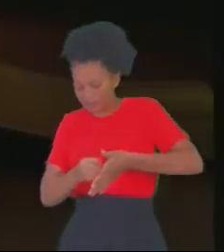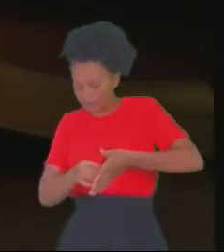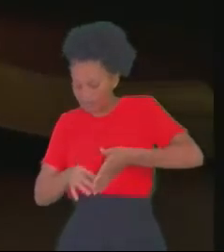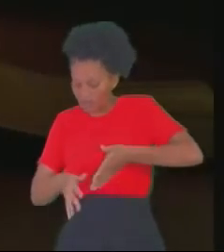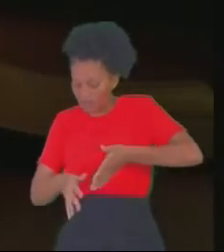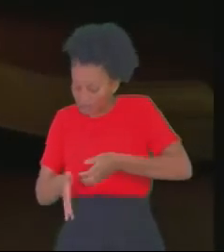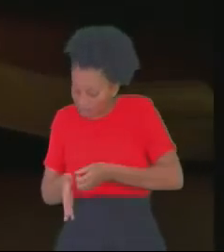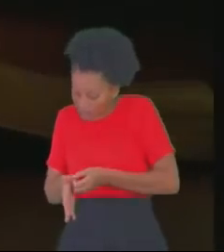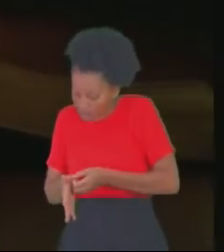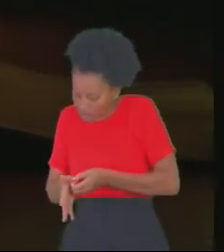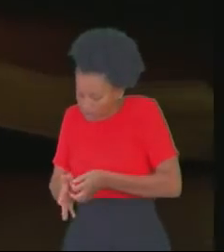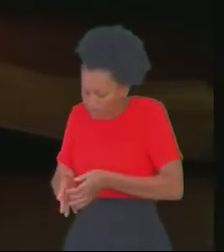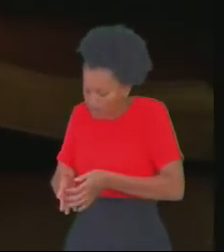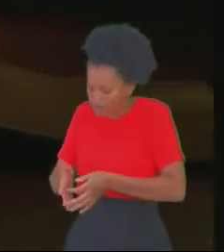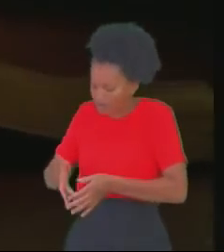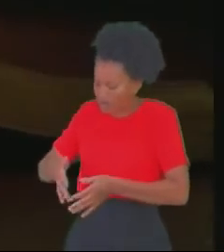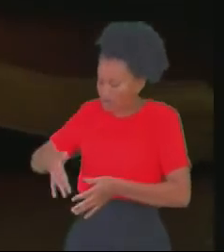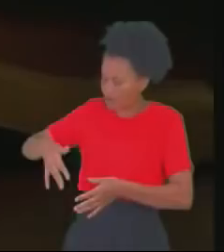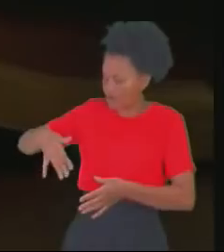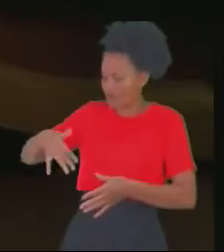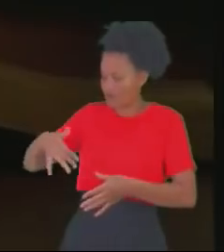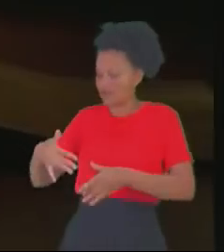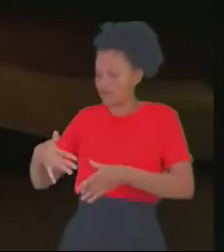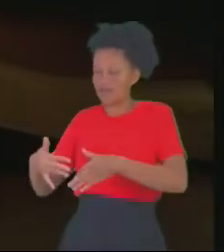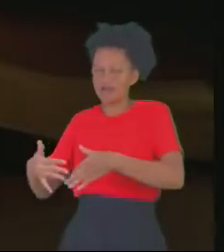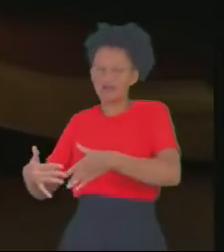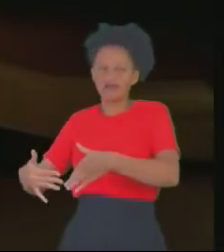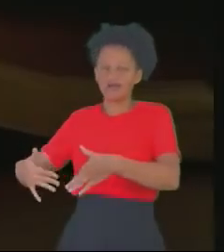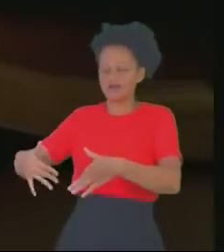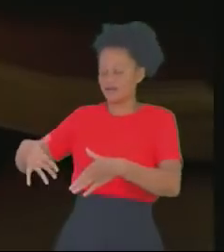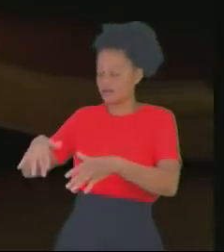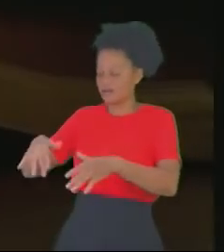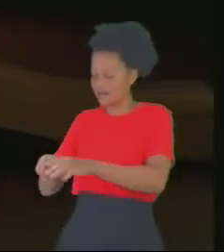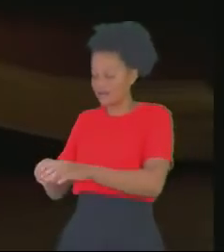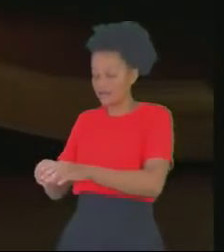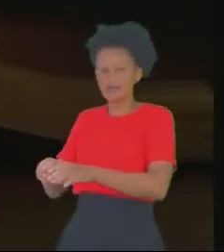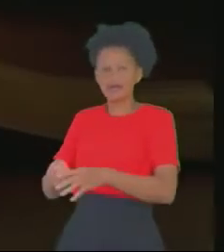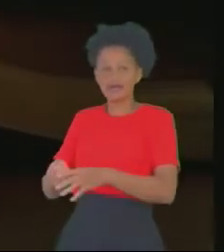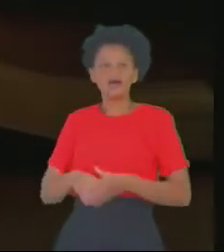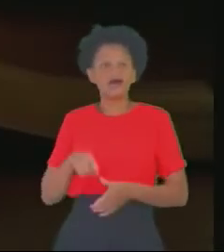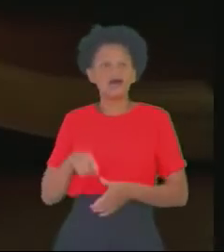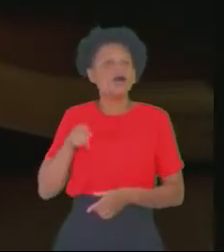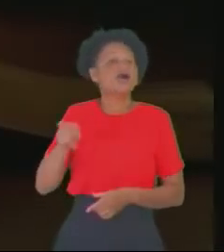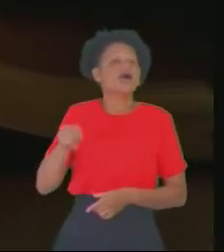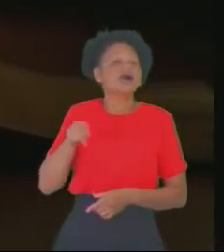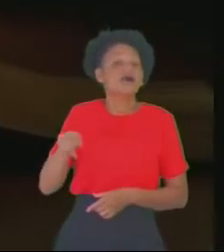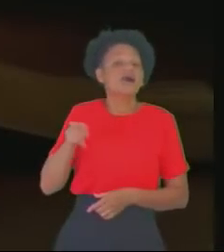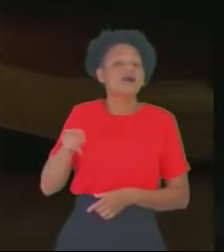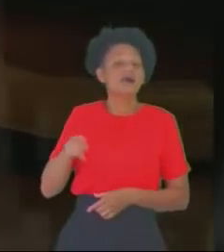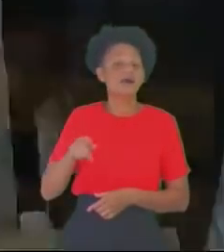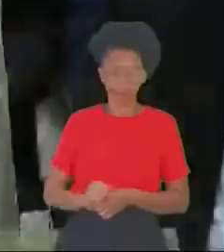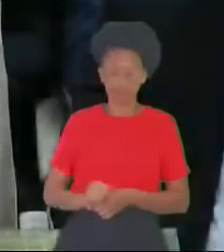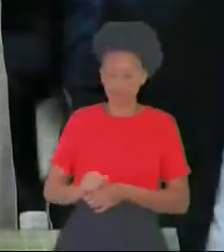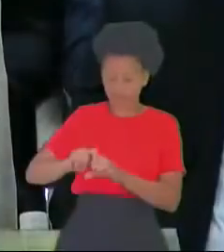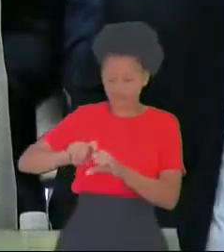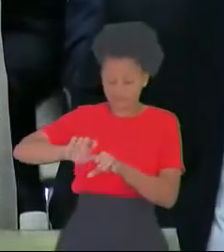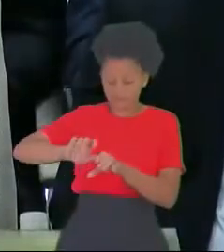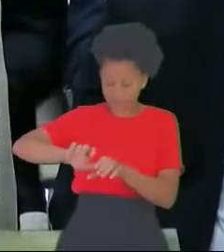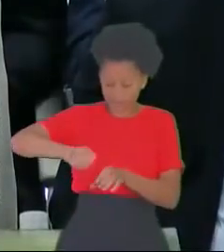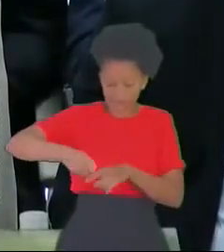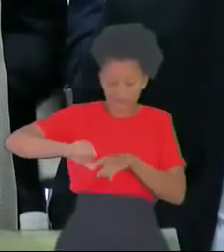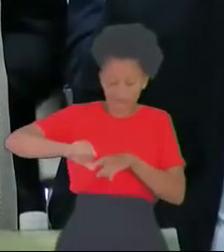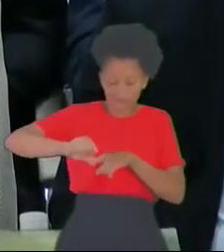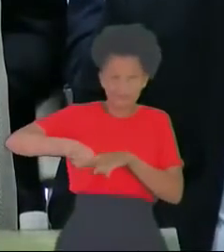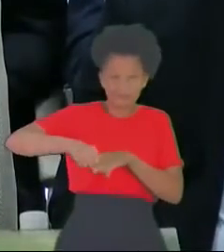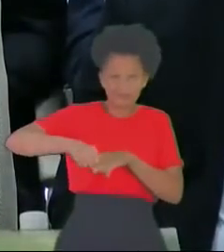mirra sobre as aldrabas da fechadura. Foi que ele deixou lá nas aldravas, nas maçanetas.